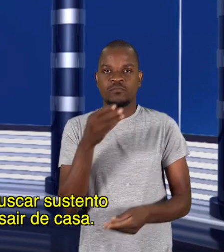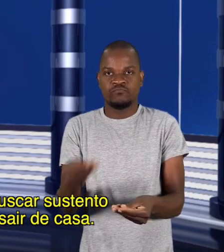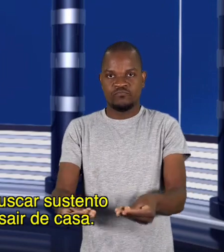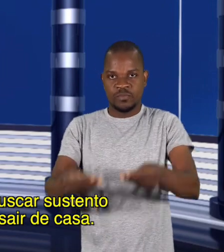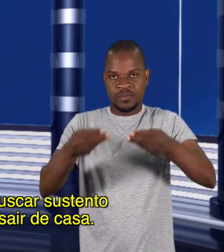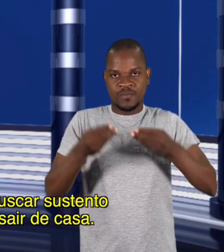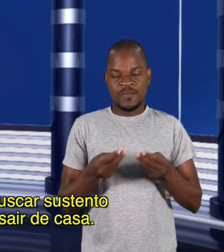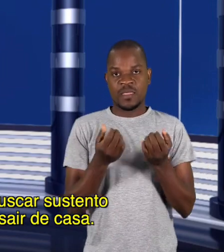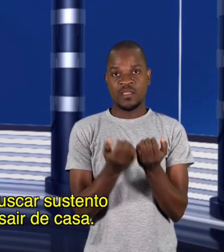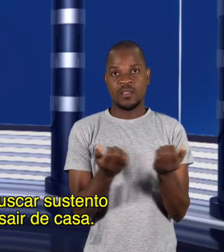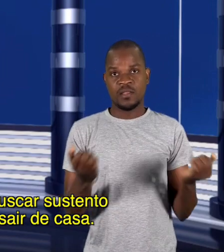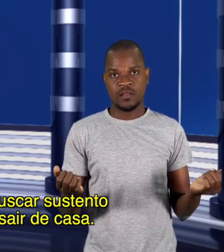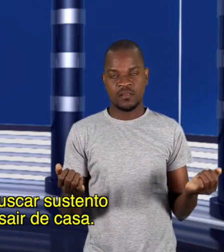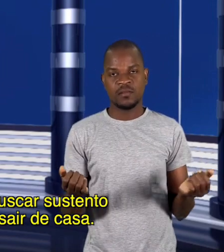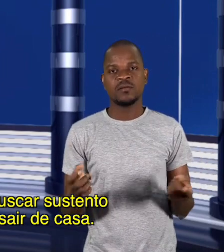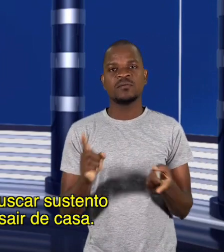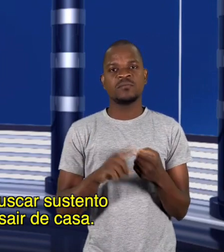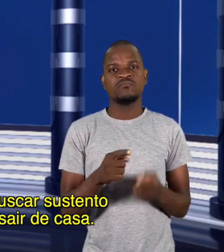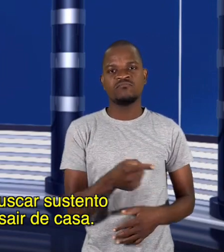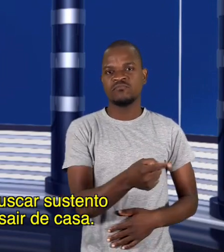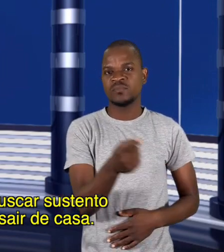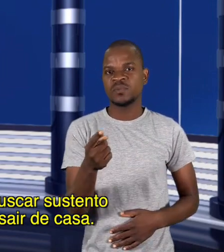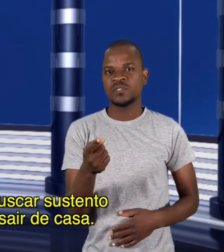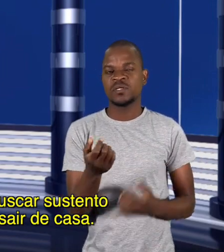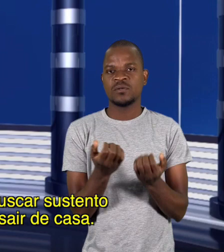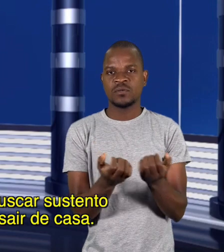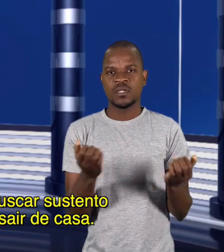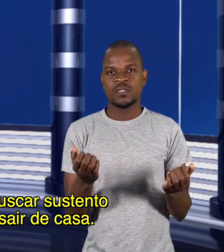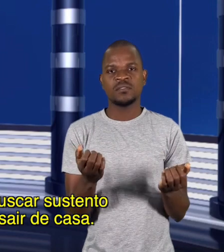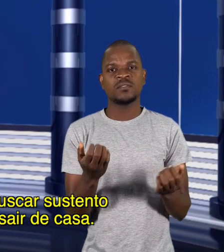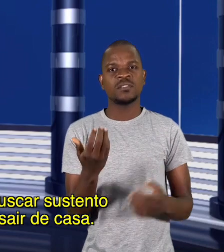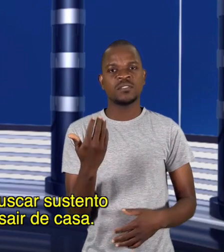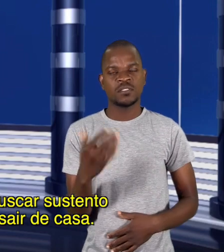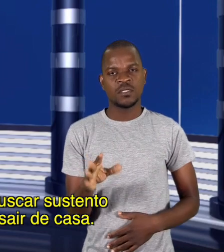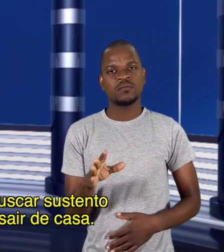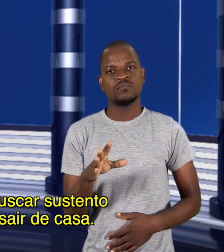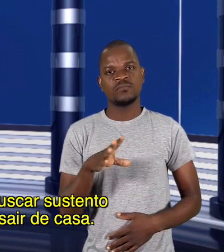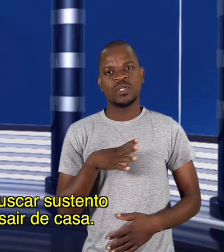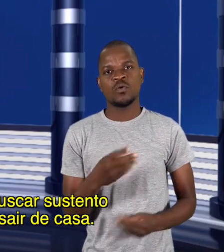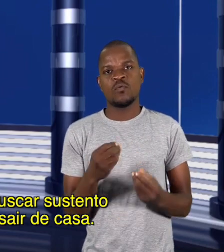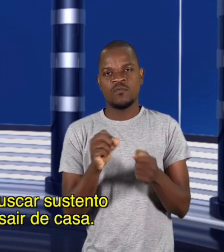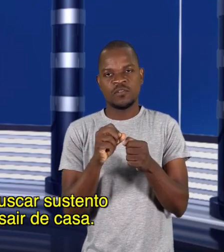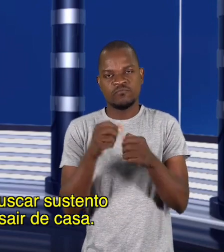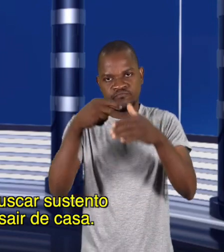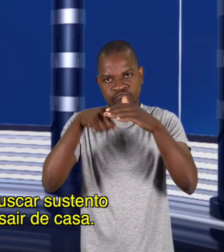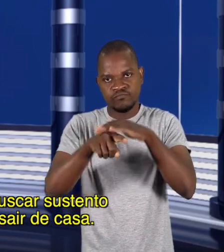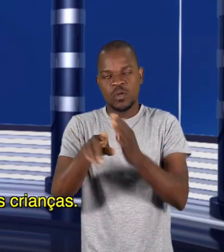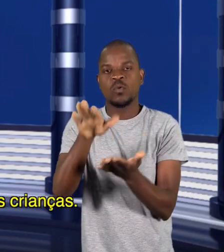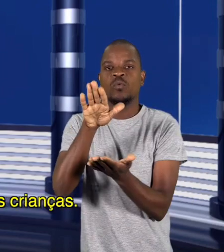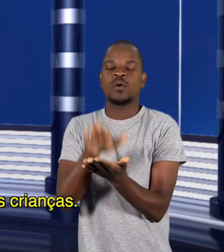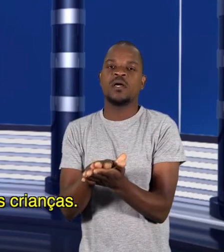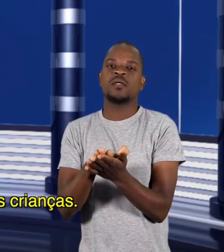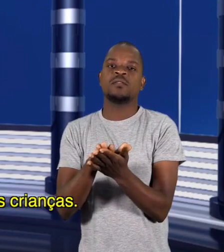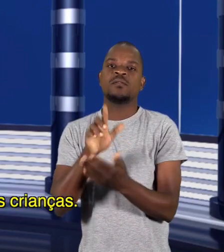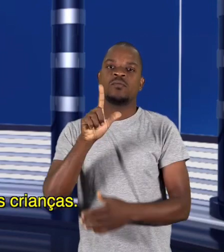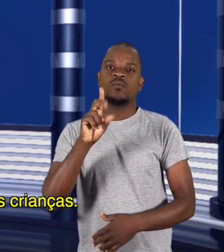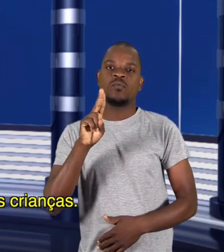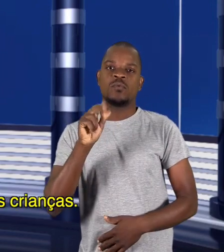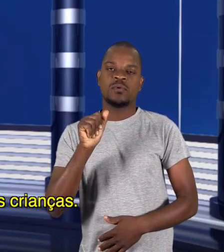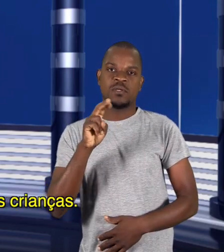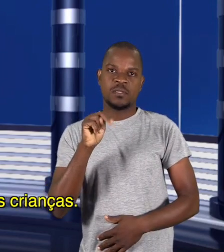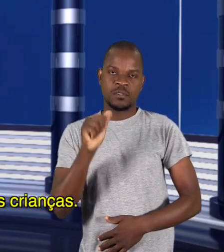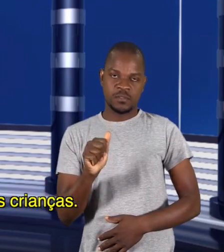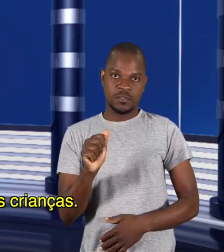ir buscar sustento e as crianças também tinham pelo menos como sair de casa para ir ao nosso centro. Então,